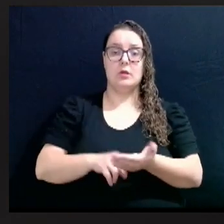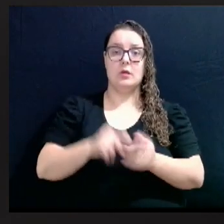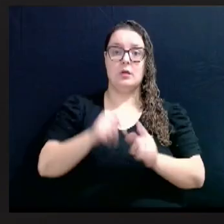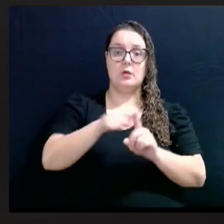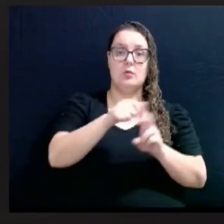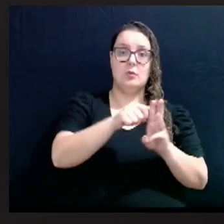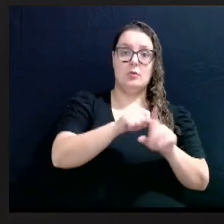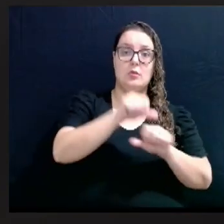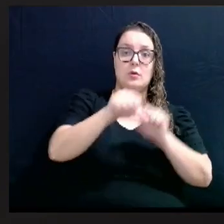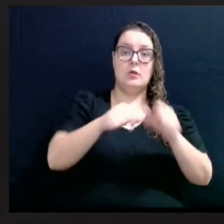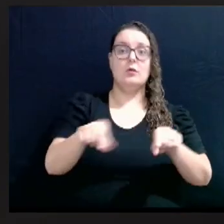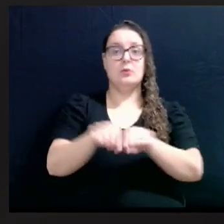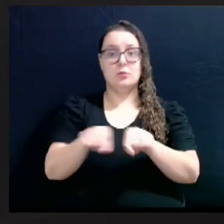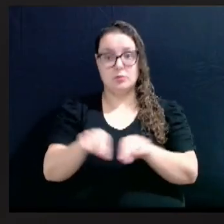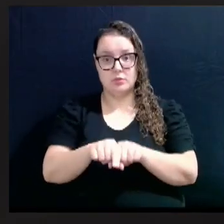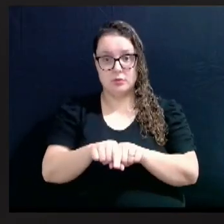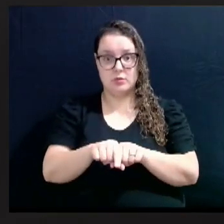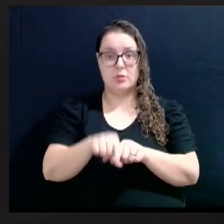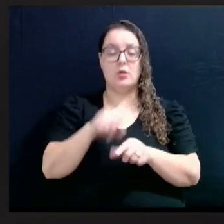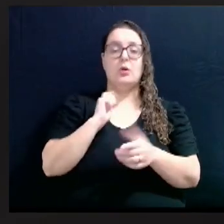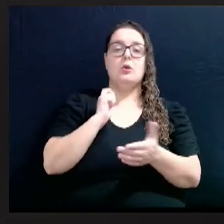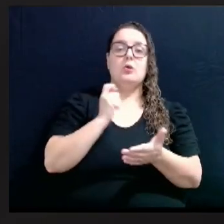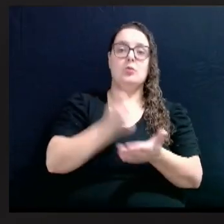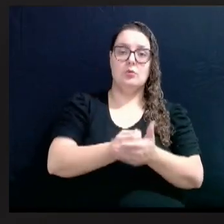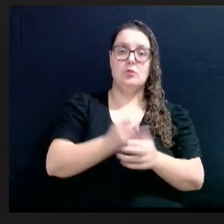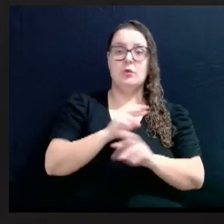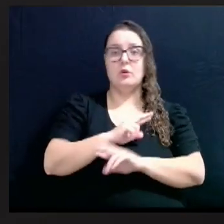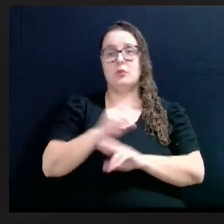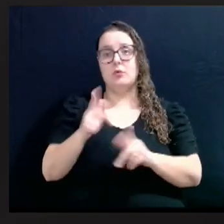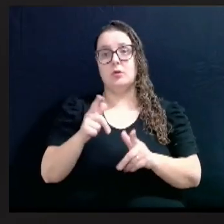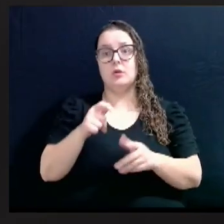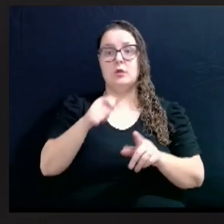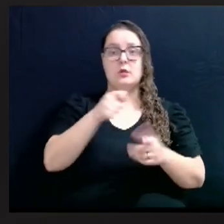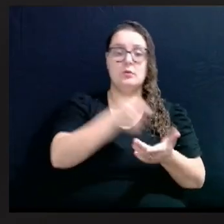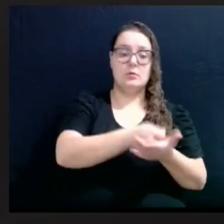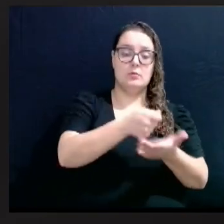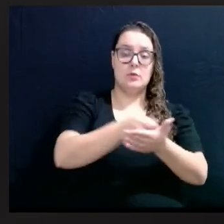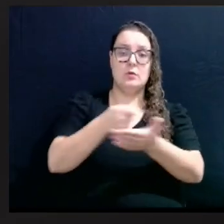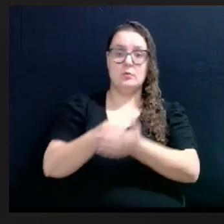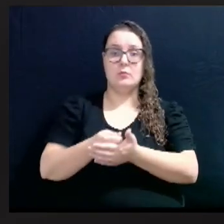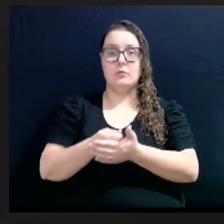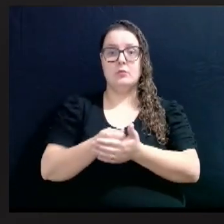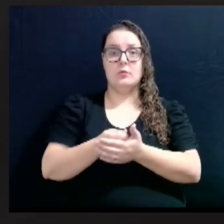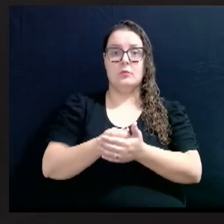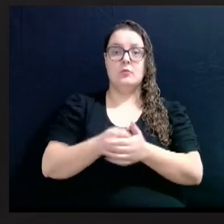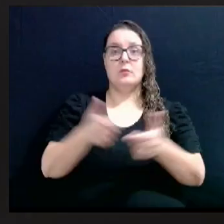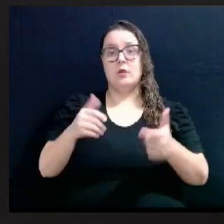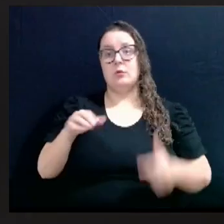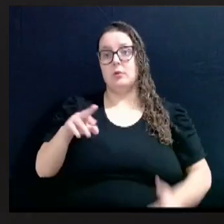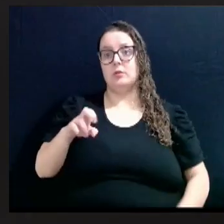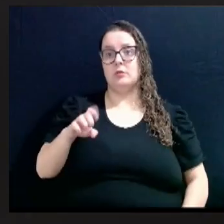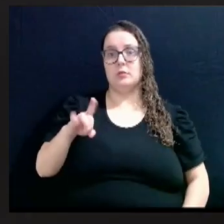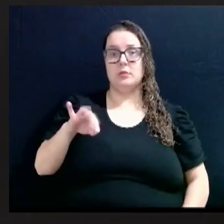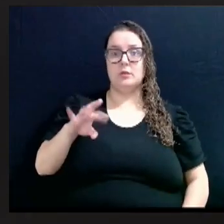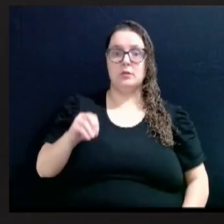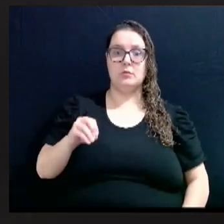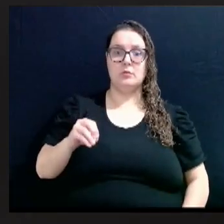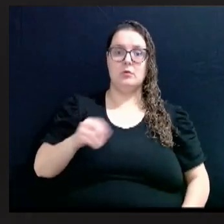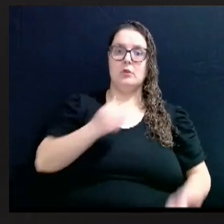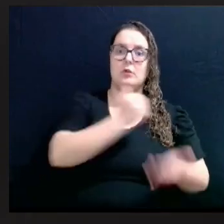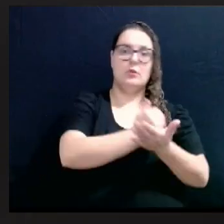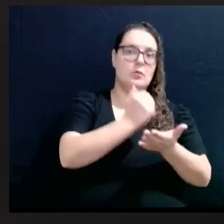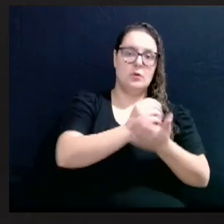também, e você paga essa diferença na parcela, mas aumenta o seu crédito. O financiamento não, só aumenta a sua